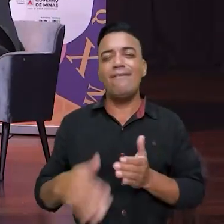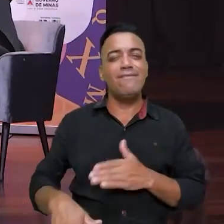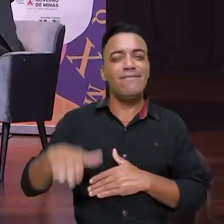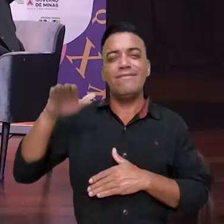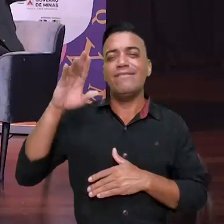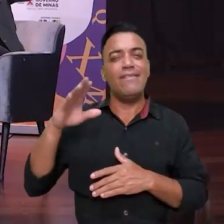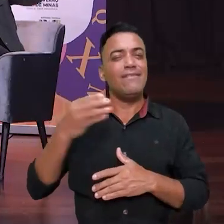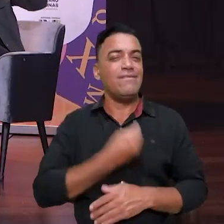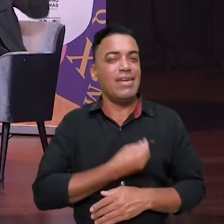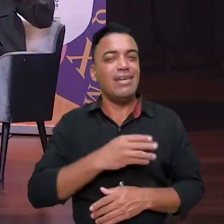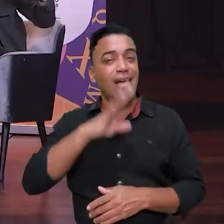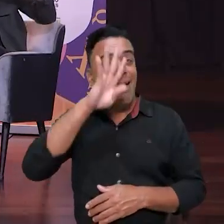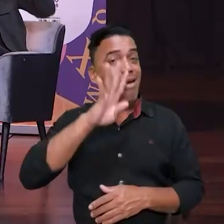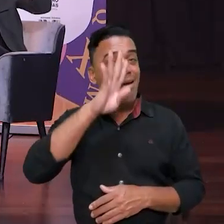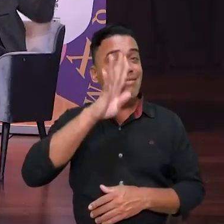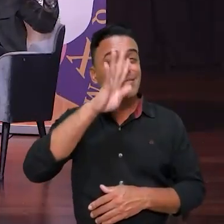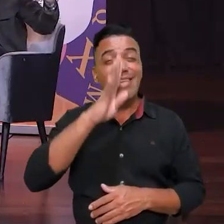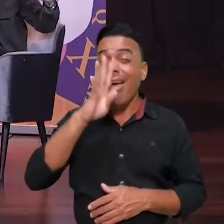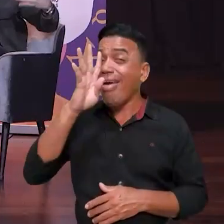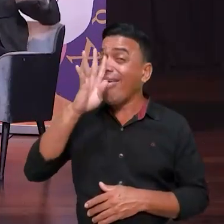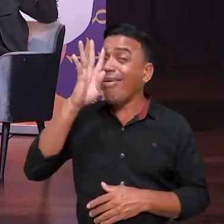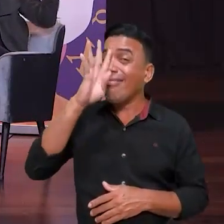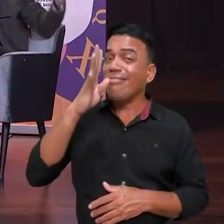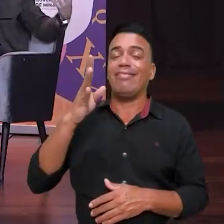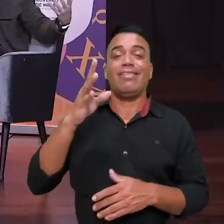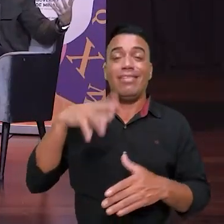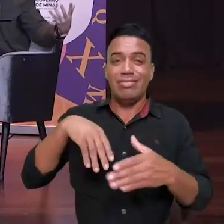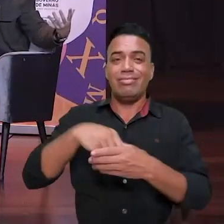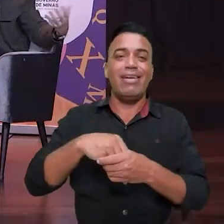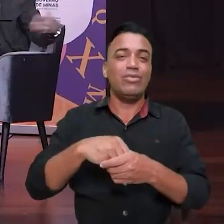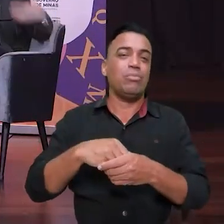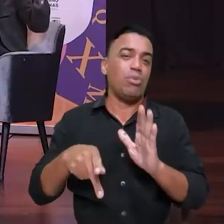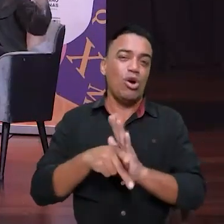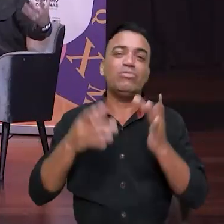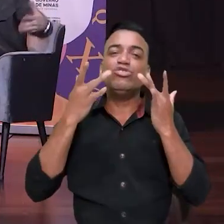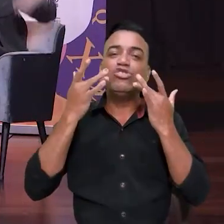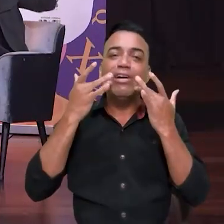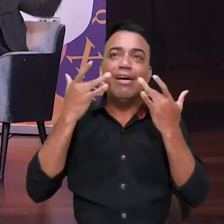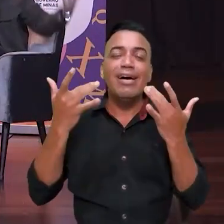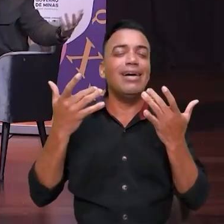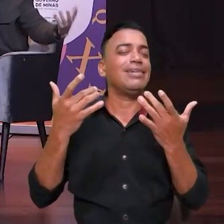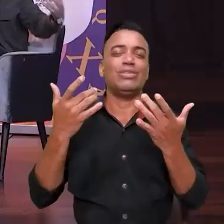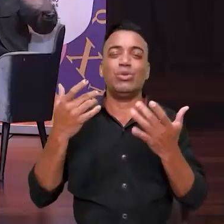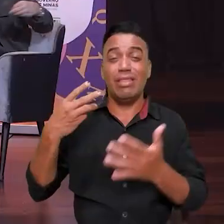Esses excessos, essas coisas muitas delas estão na encenação de Vincent, Um Solo de Amor, há 30 anos, embora